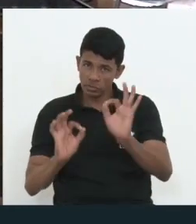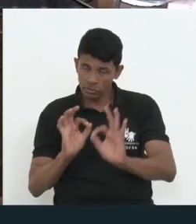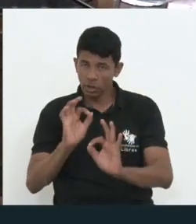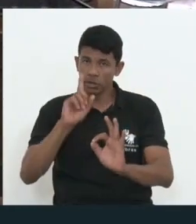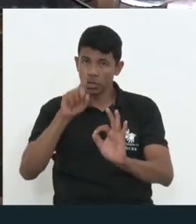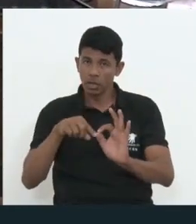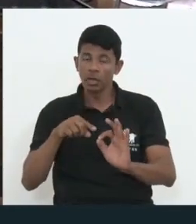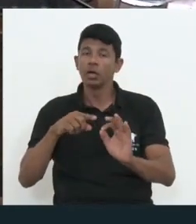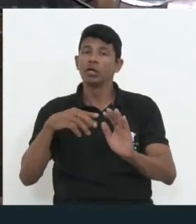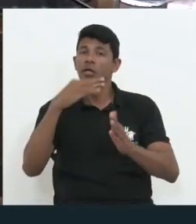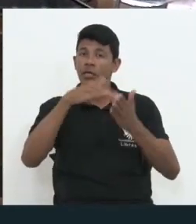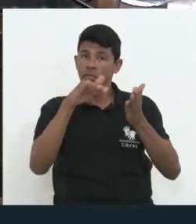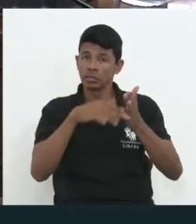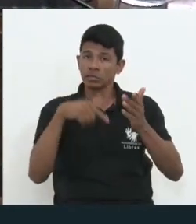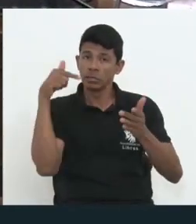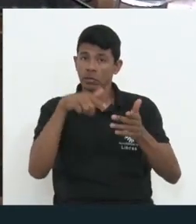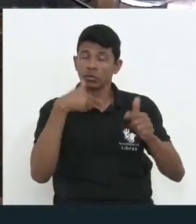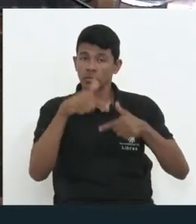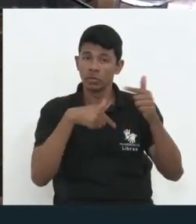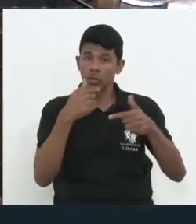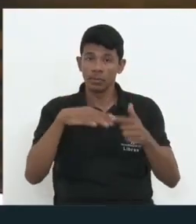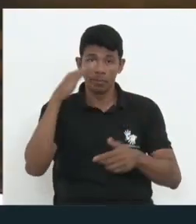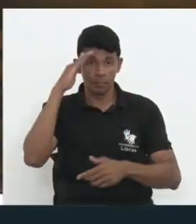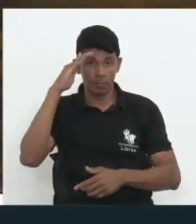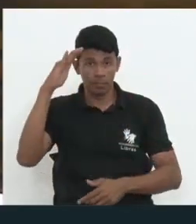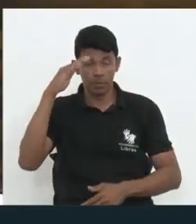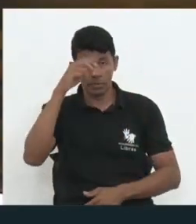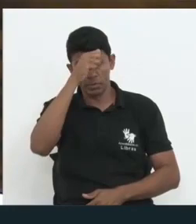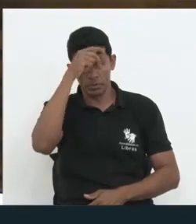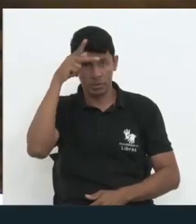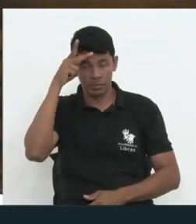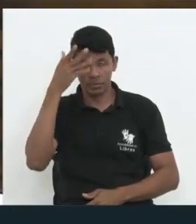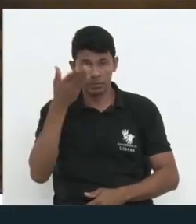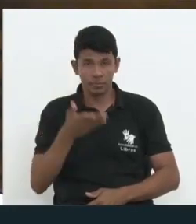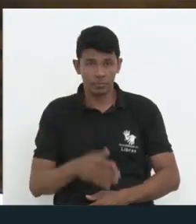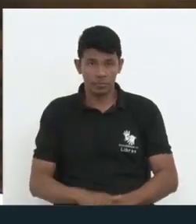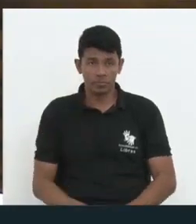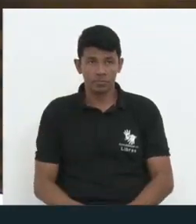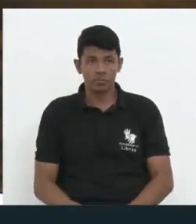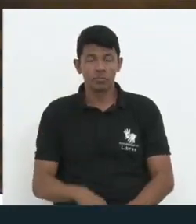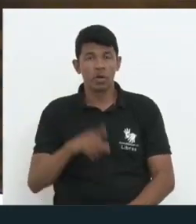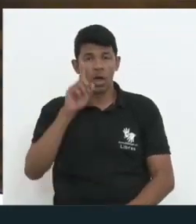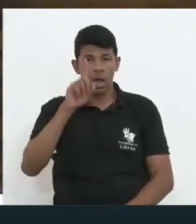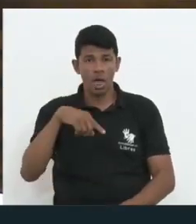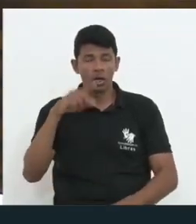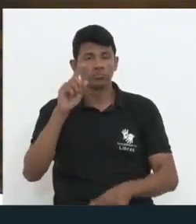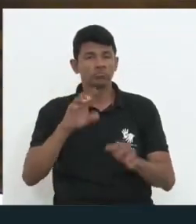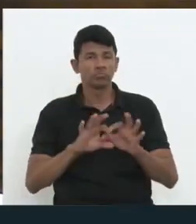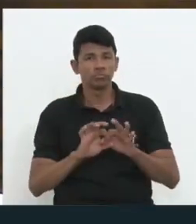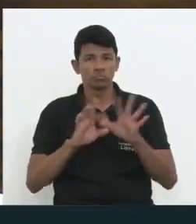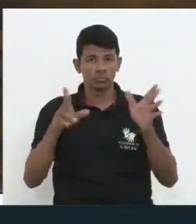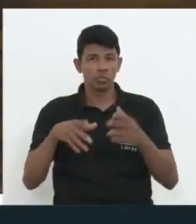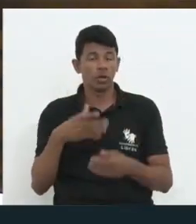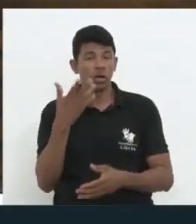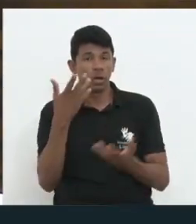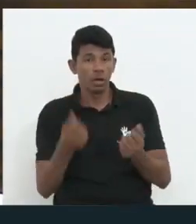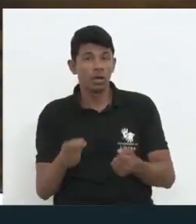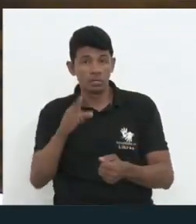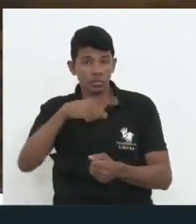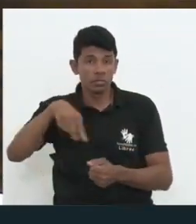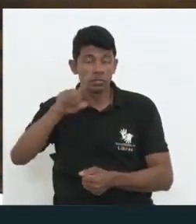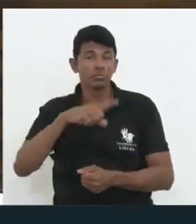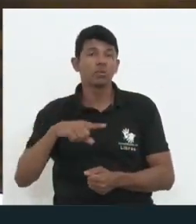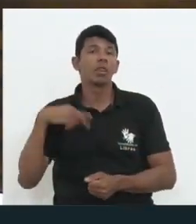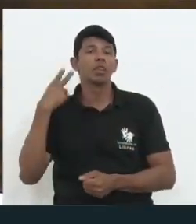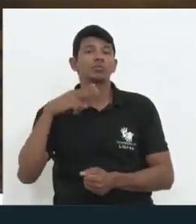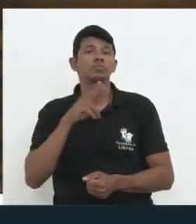organizacional da Secretaria do Trabalho. Autor, Prefeitura. Consulta a casa se o presente projeto é objeto de deliberação. Solicito aos senhores vereadores que utilizem os terminais